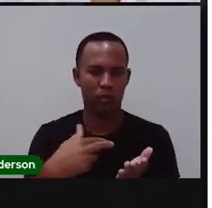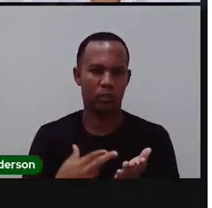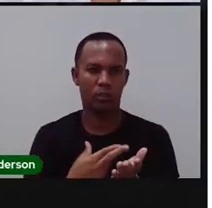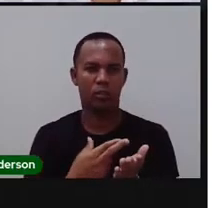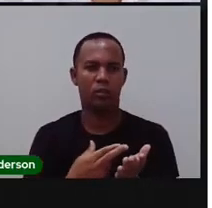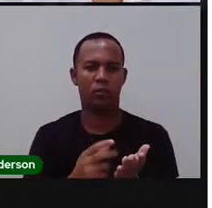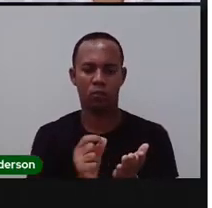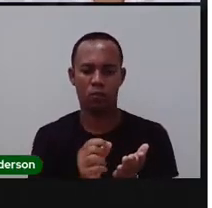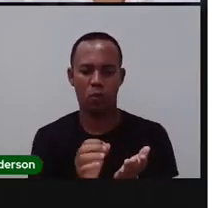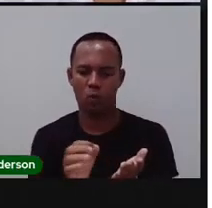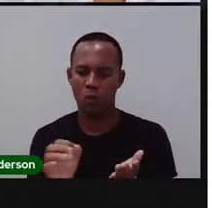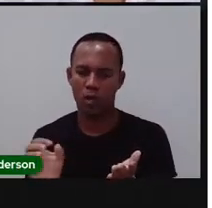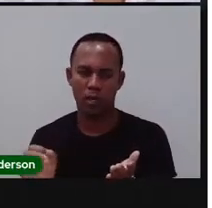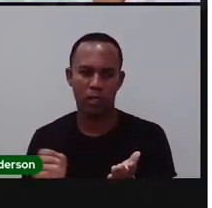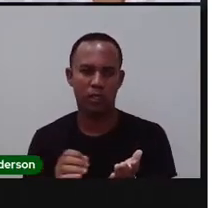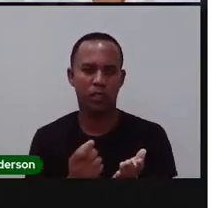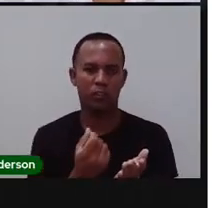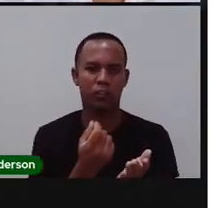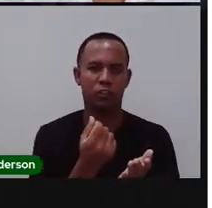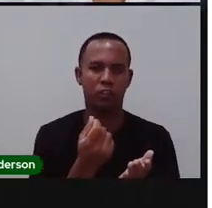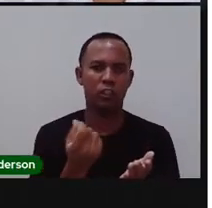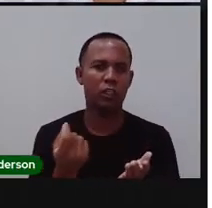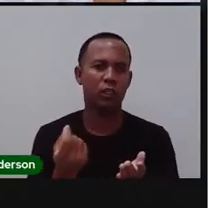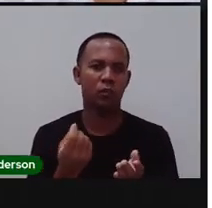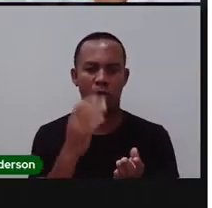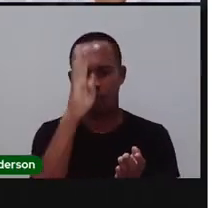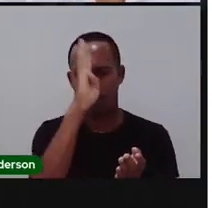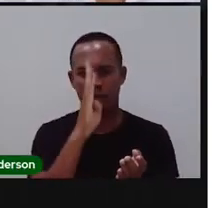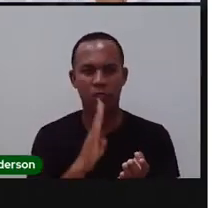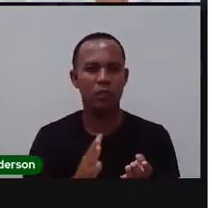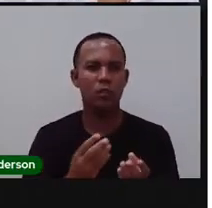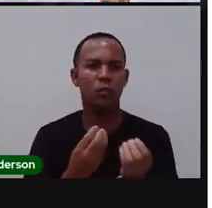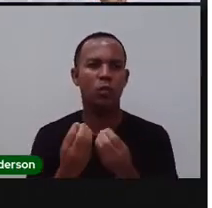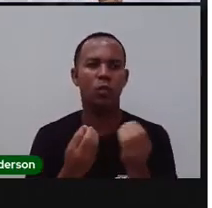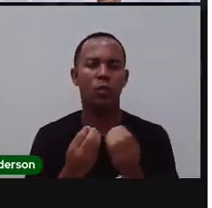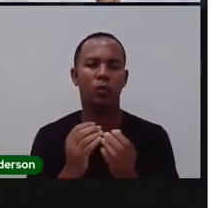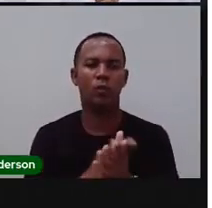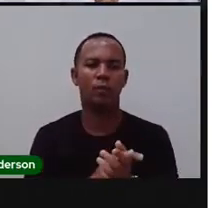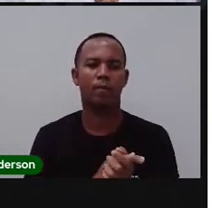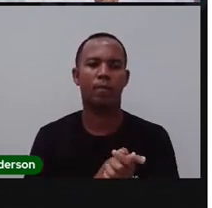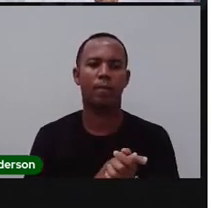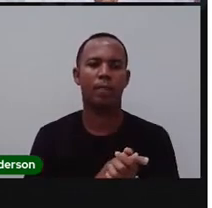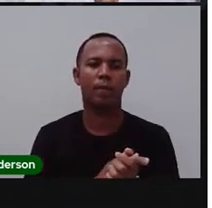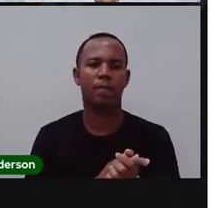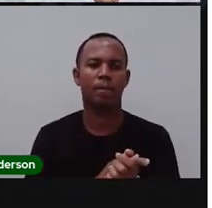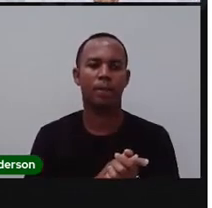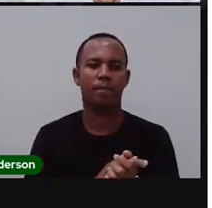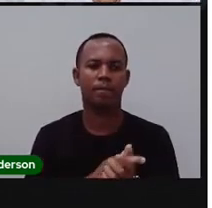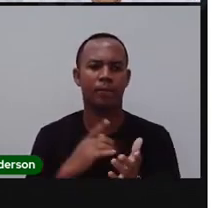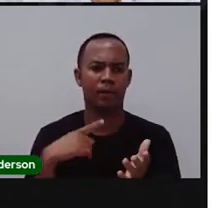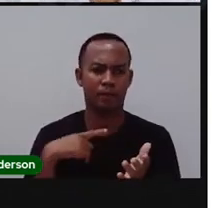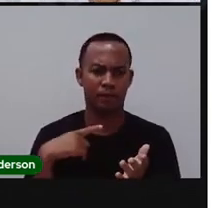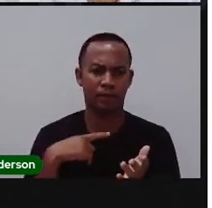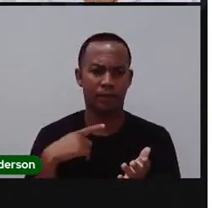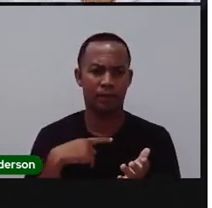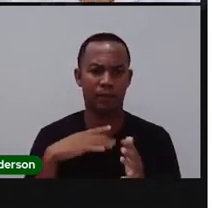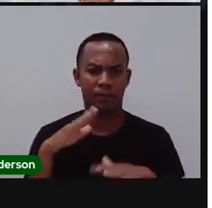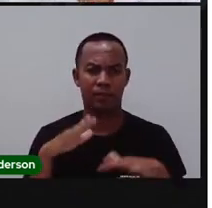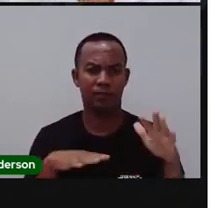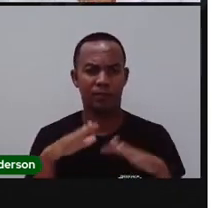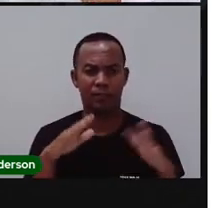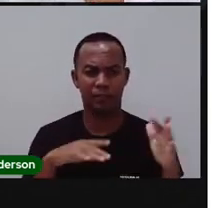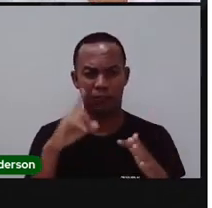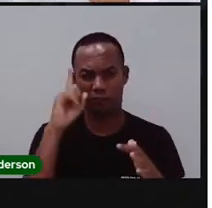e moedas que circulam atualmente no Brasil. Tá? Provavelmente, tinha uma determinada dificuldade para